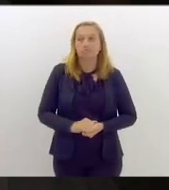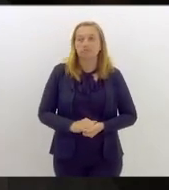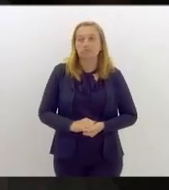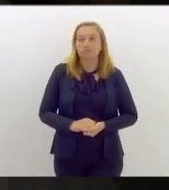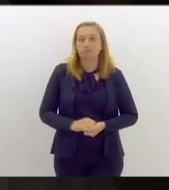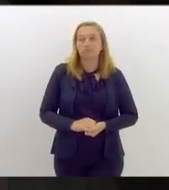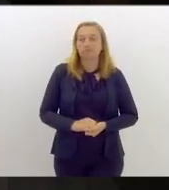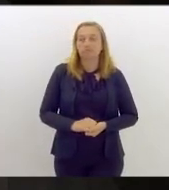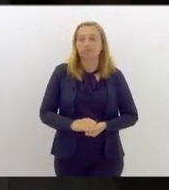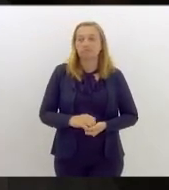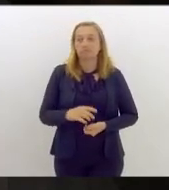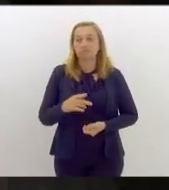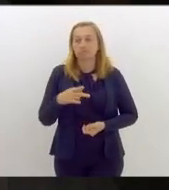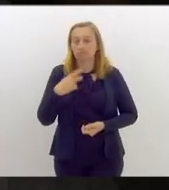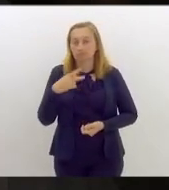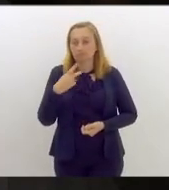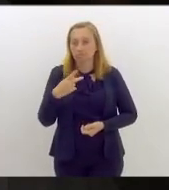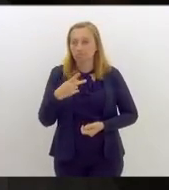Dito isso,